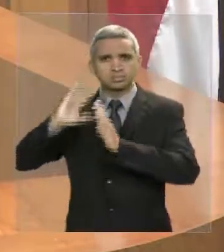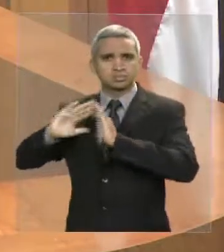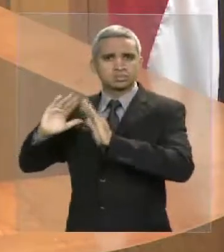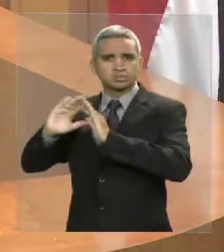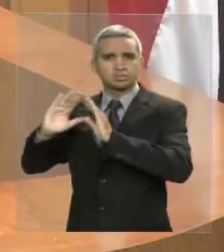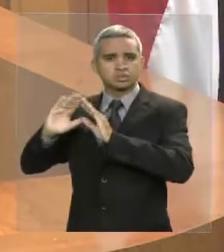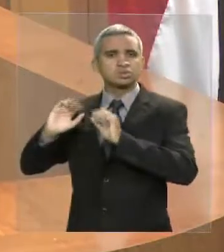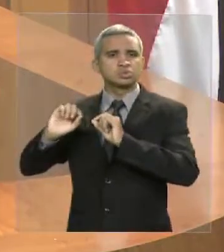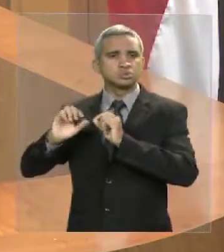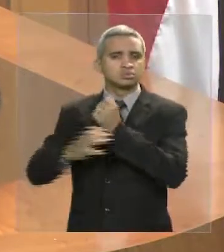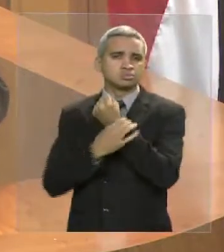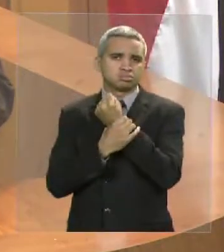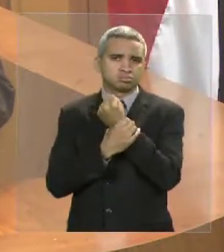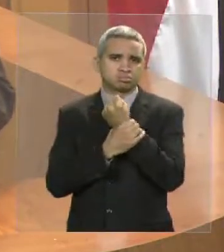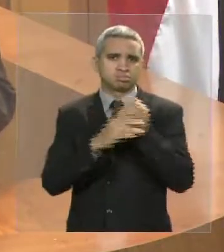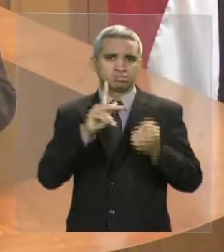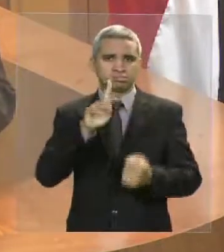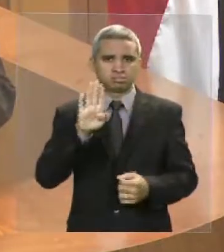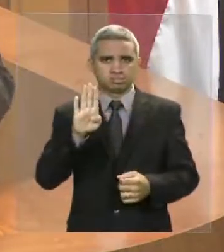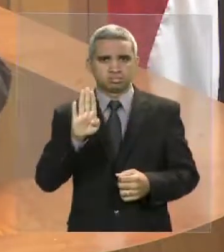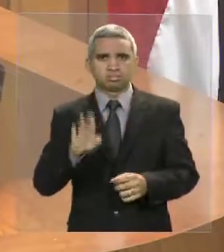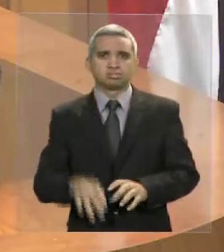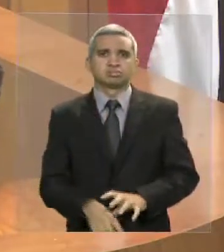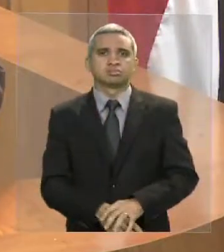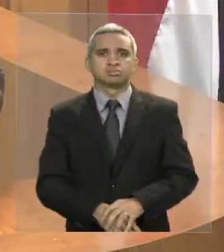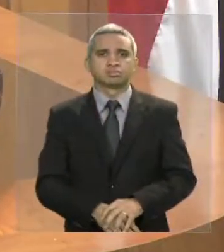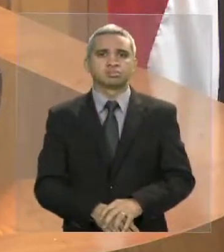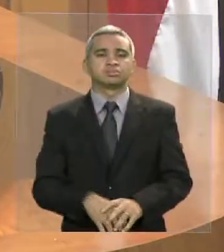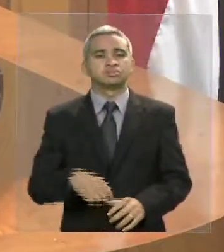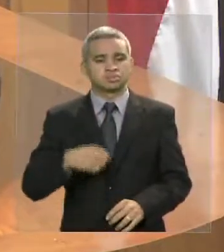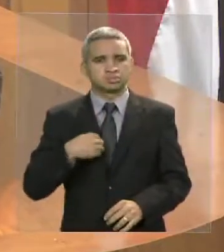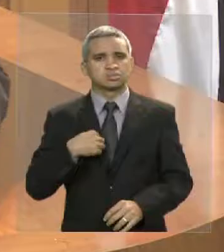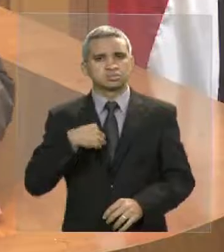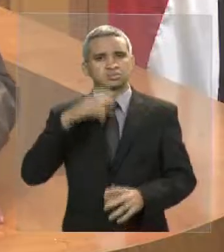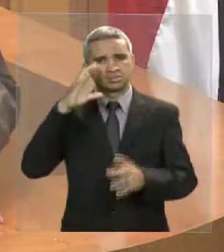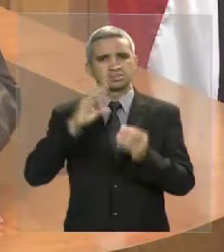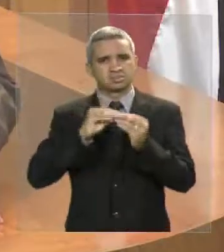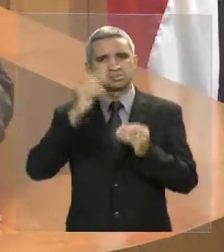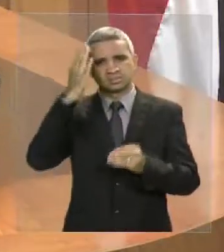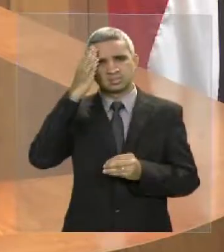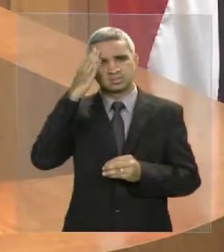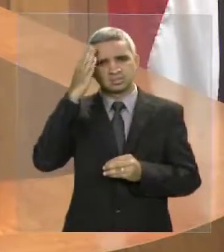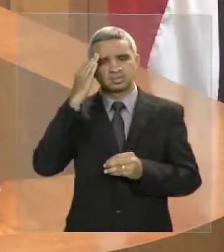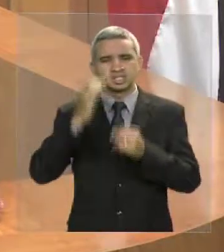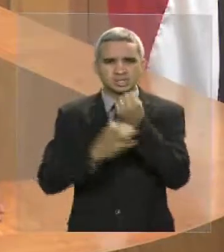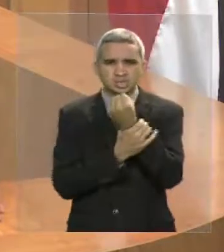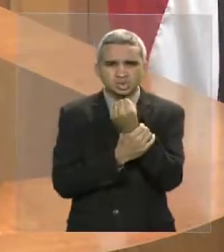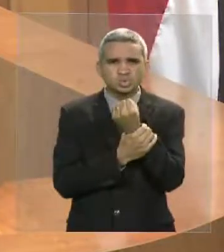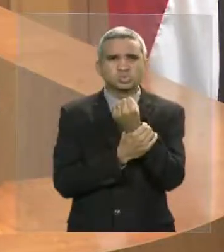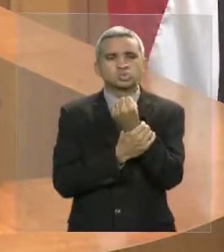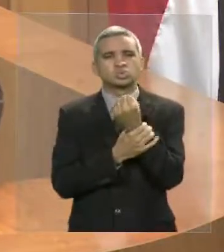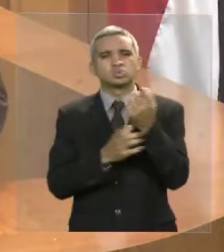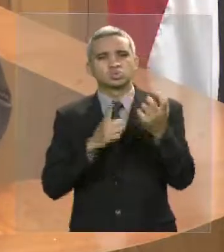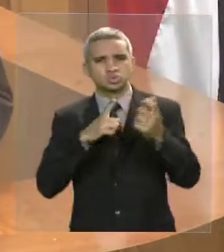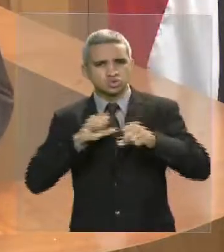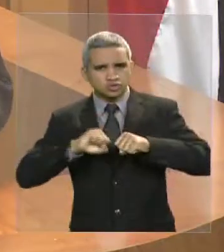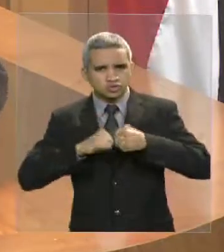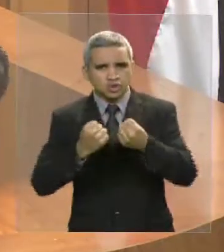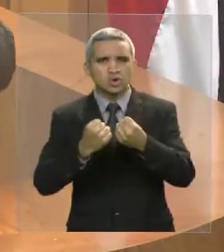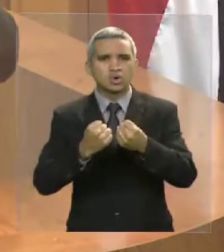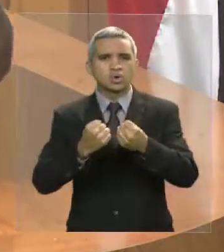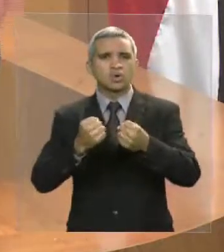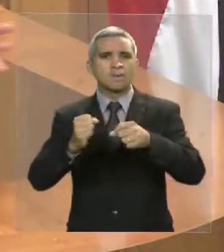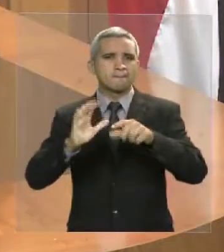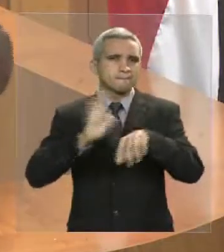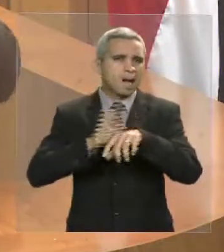segurança pública. Os esforços da segurança, nós sabemos que estão contextualizados, são ações pontuais, estão acontecendo. Mas